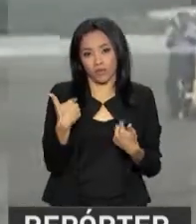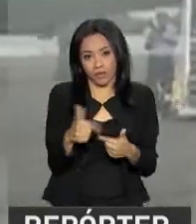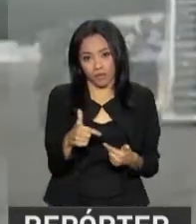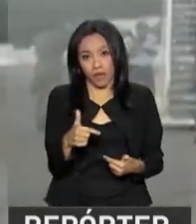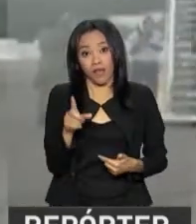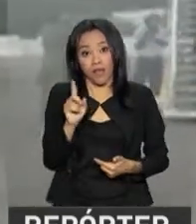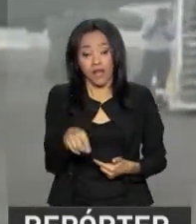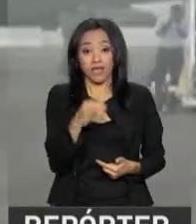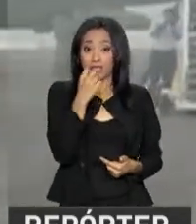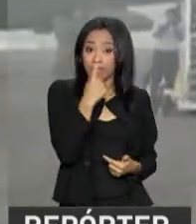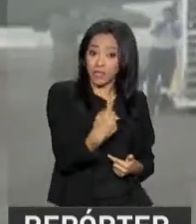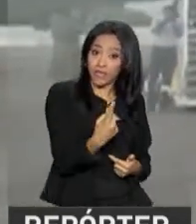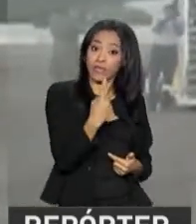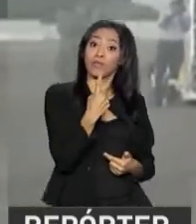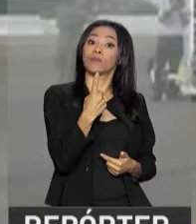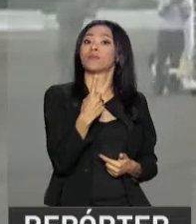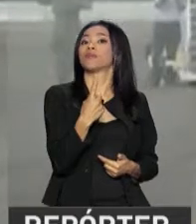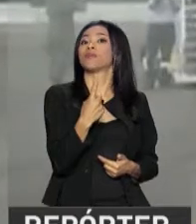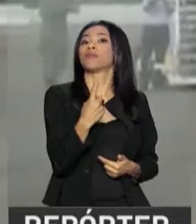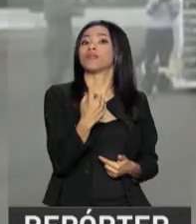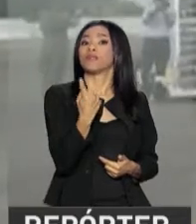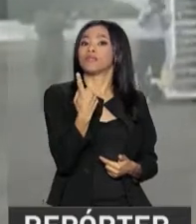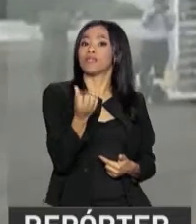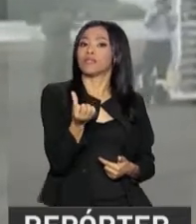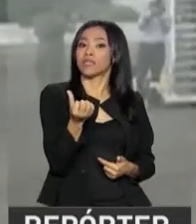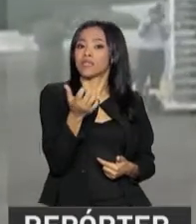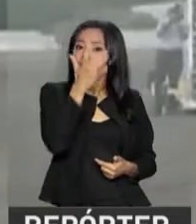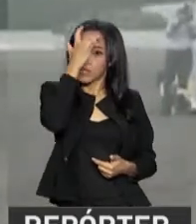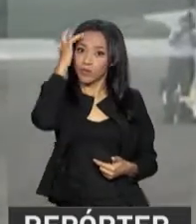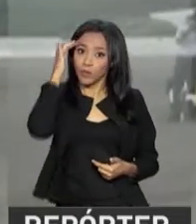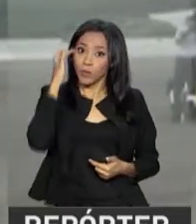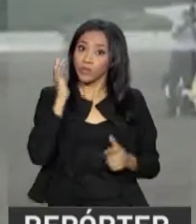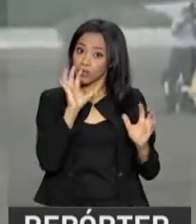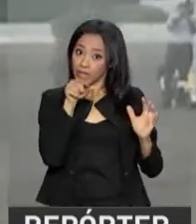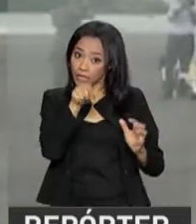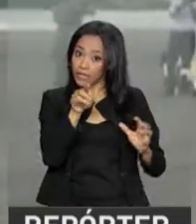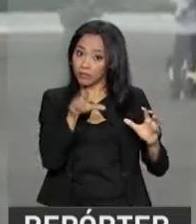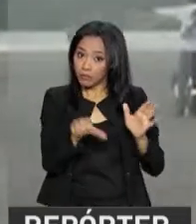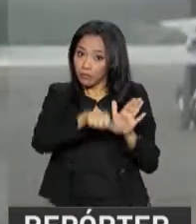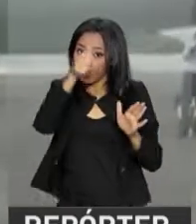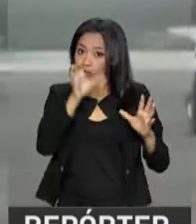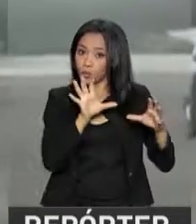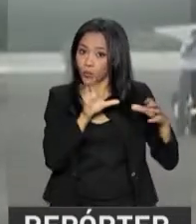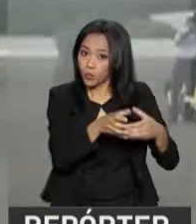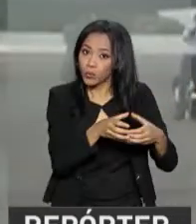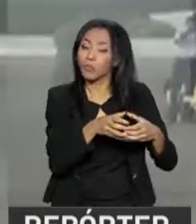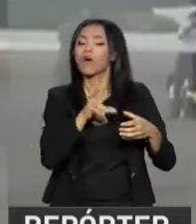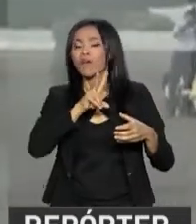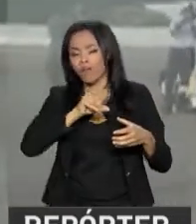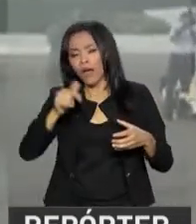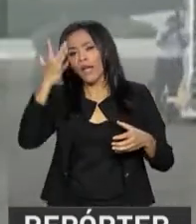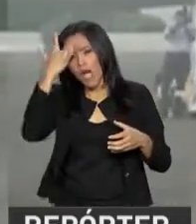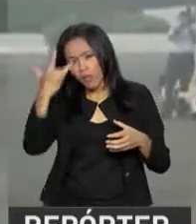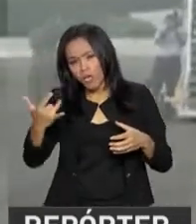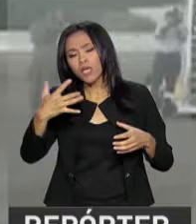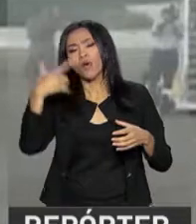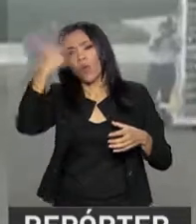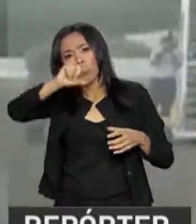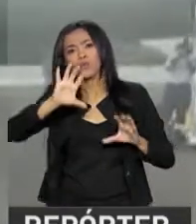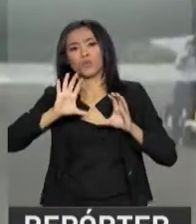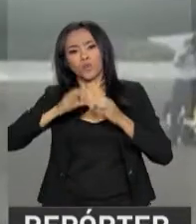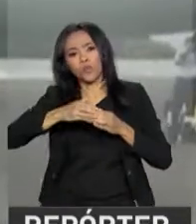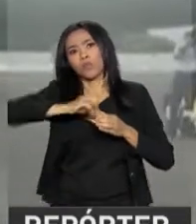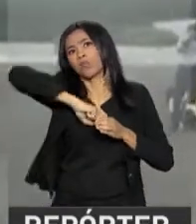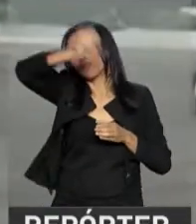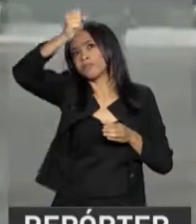São 116 pessoas nessa primeira leva e haverá também outras distribuições amanhã, nesta sexta-feira,